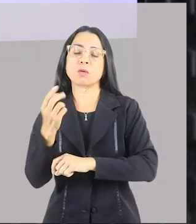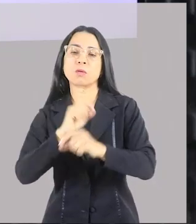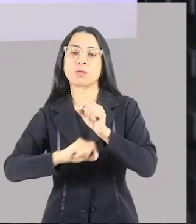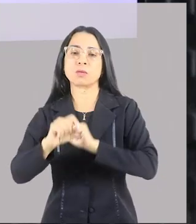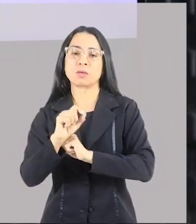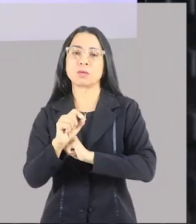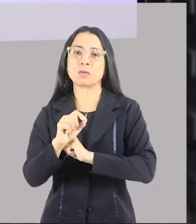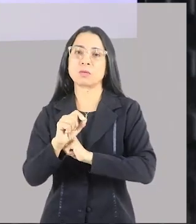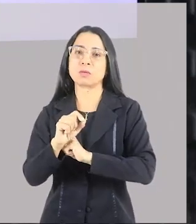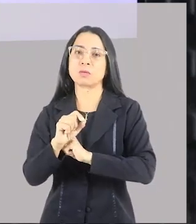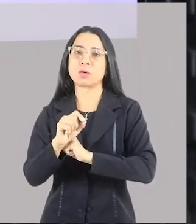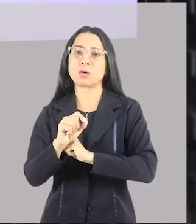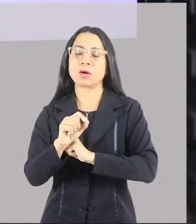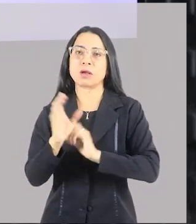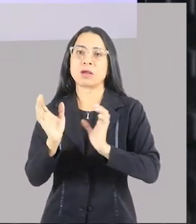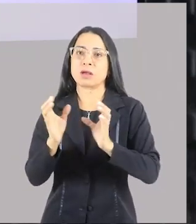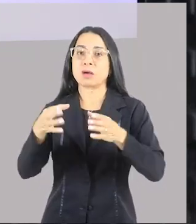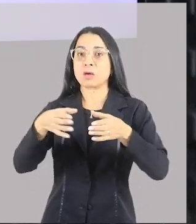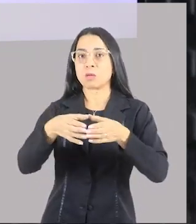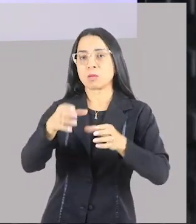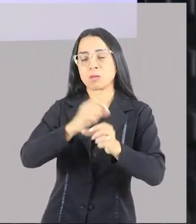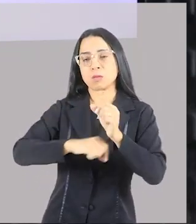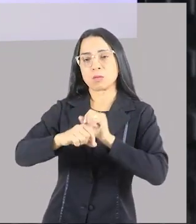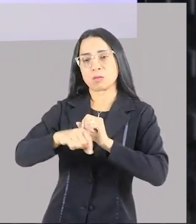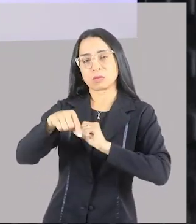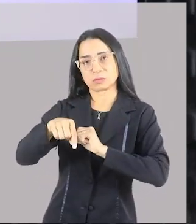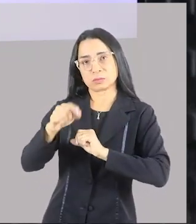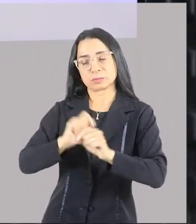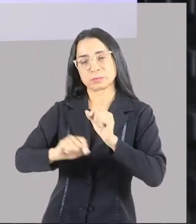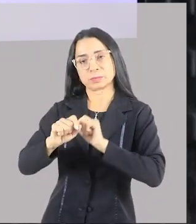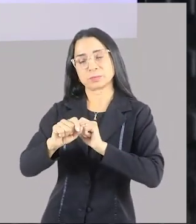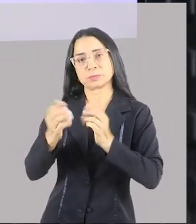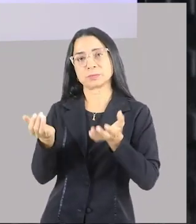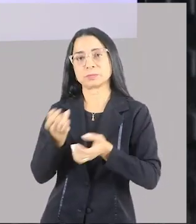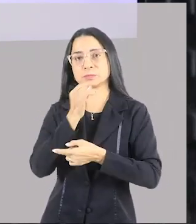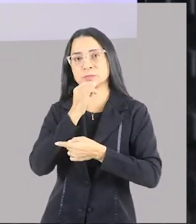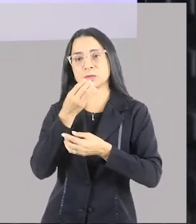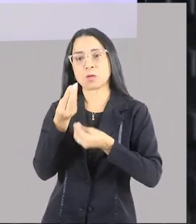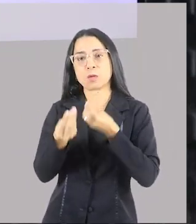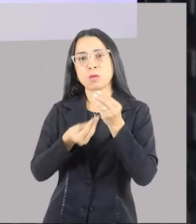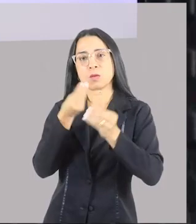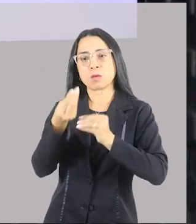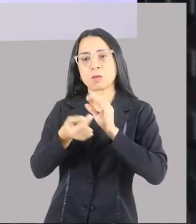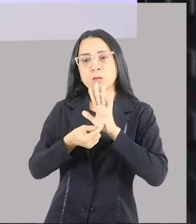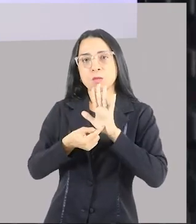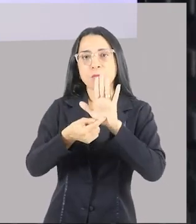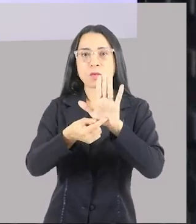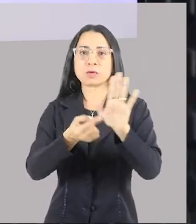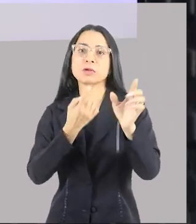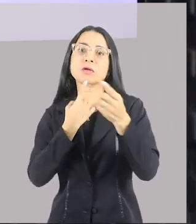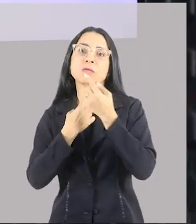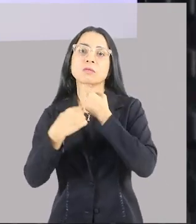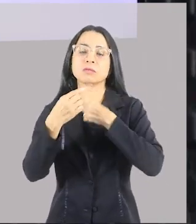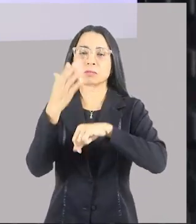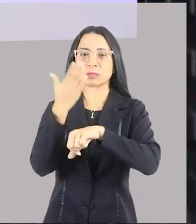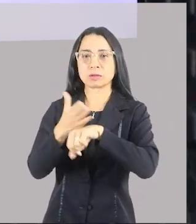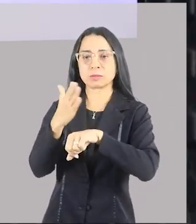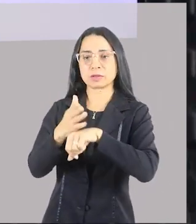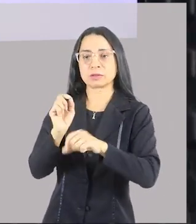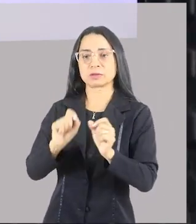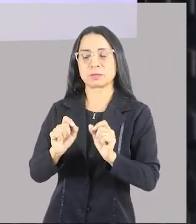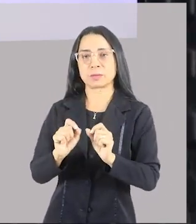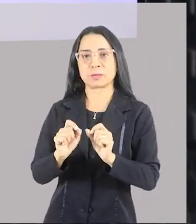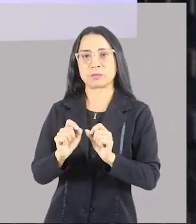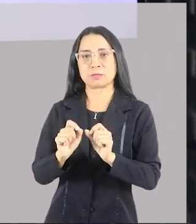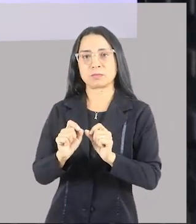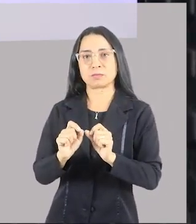da administração pública indireta, como é o caso das autarquias, como ele manifesta a sua vontade na prática. Aqui